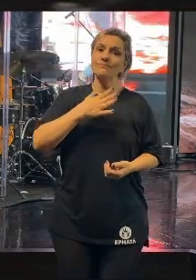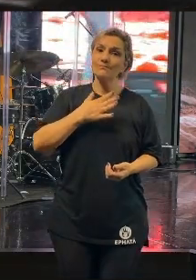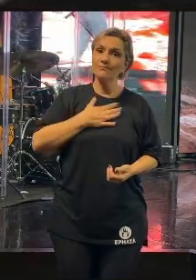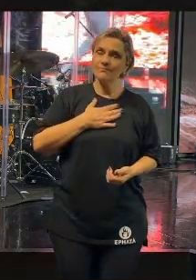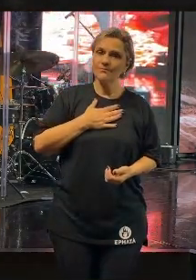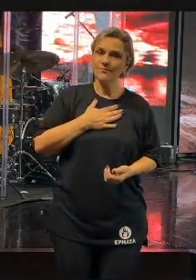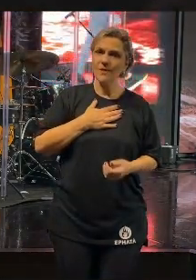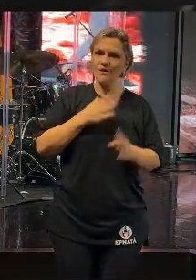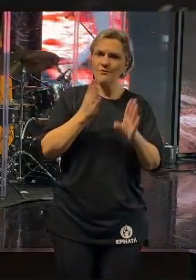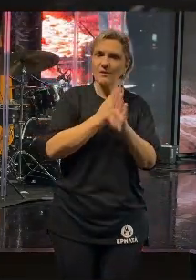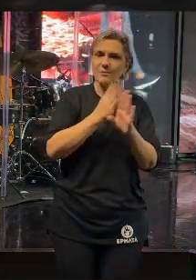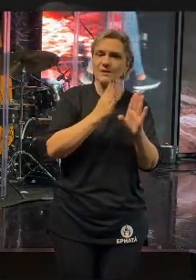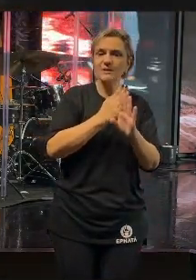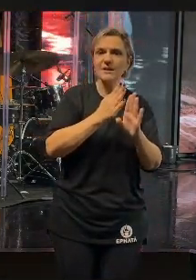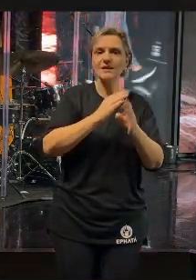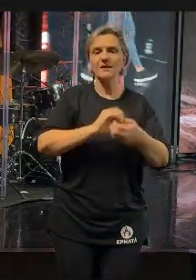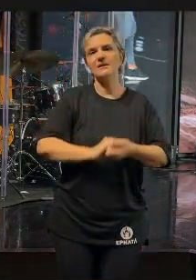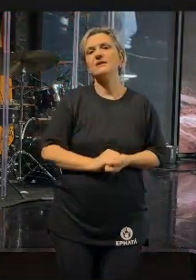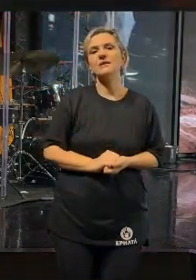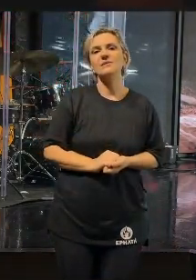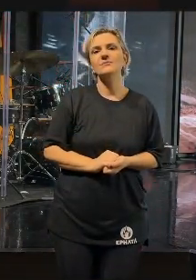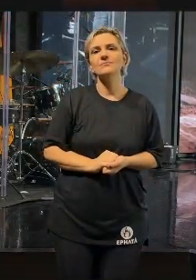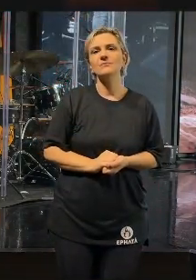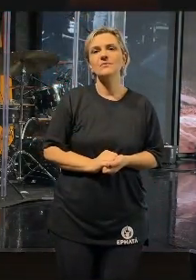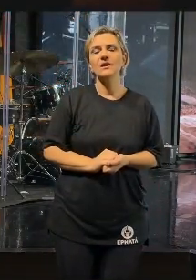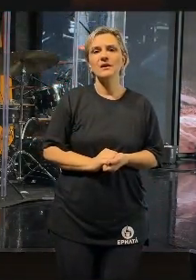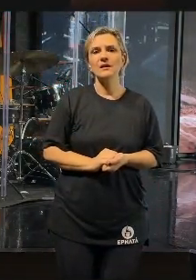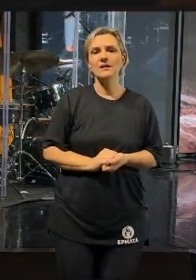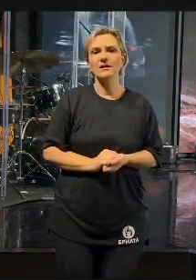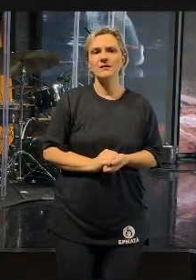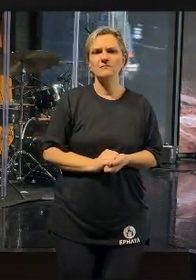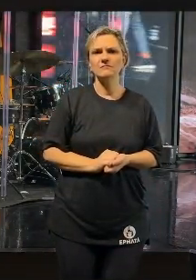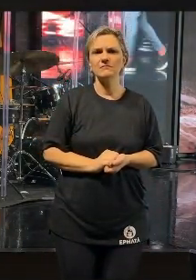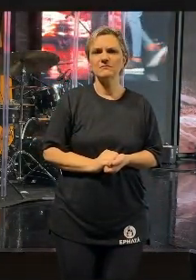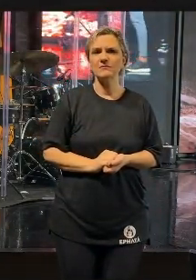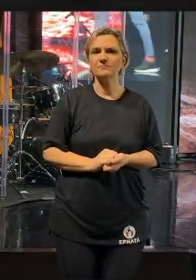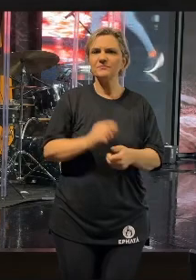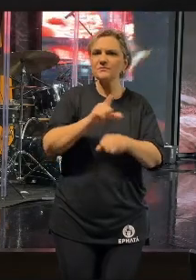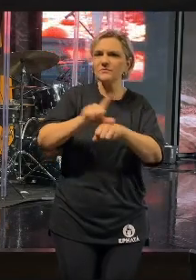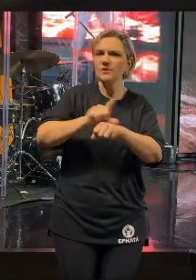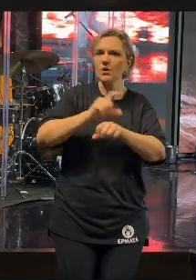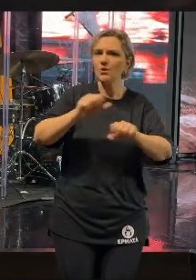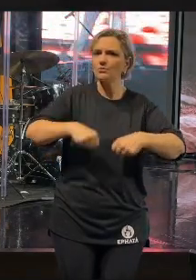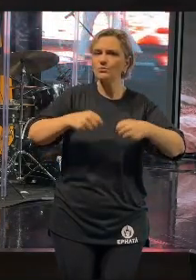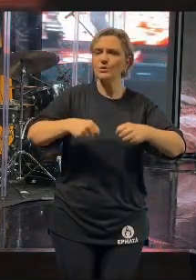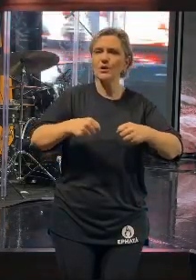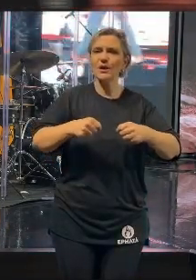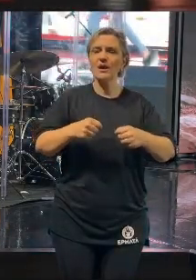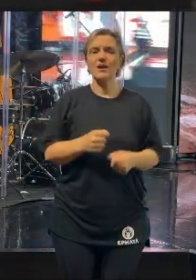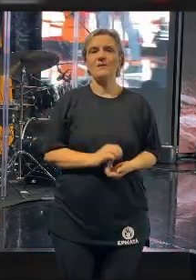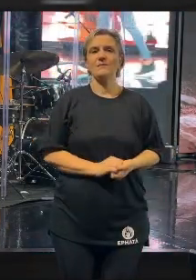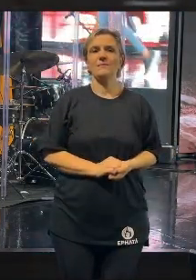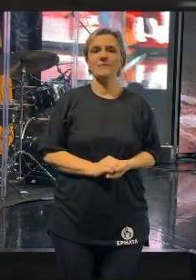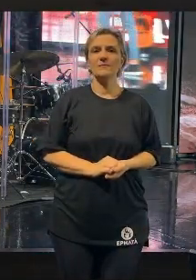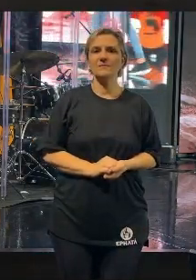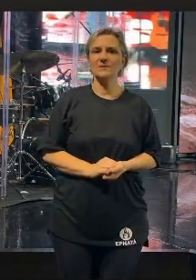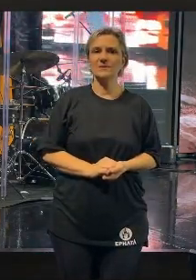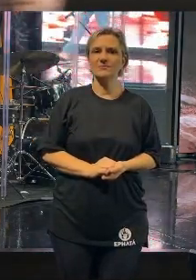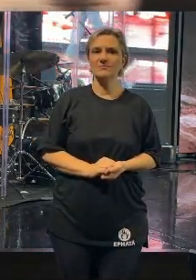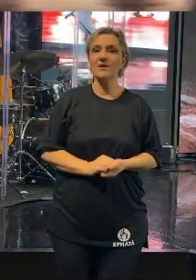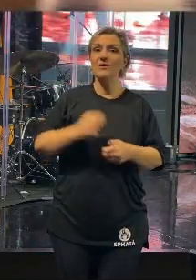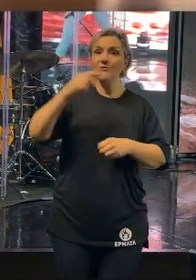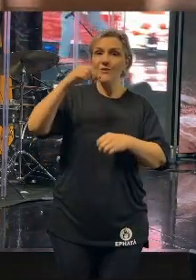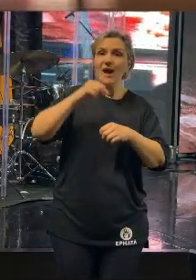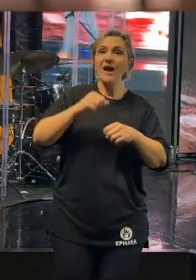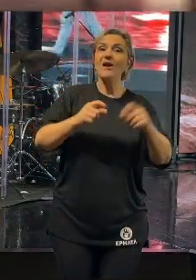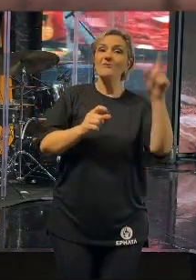Vai perseguir e vai crescer. Vai perseguir e vai crescer. Lagoinha Canoas, vai perseguir e vai crescer. Olha